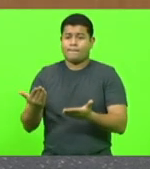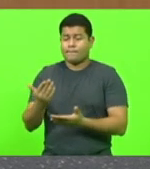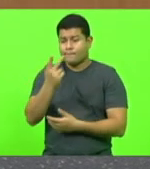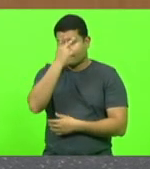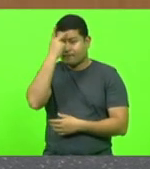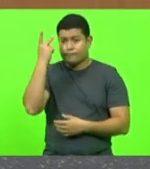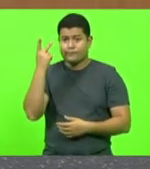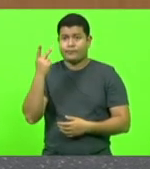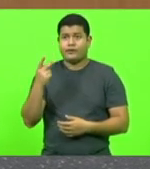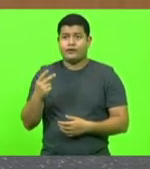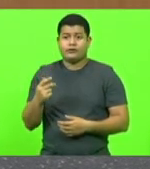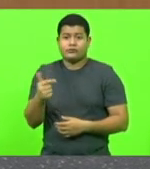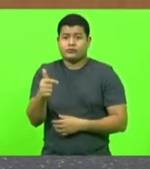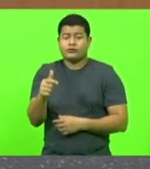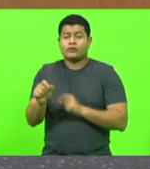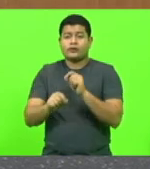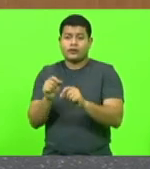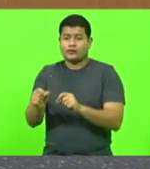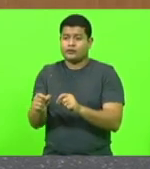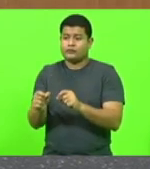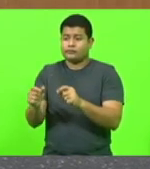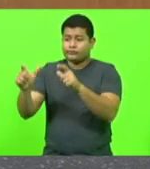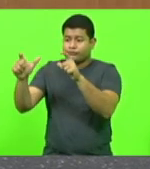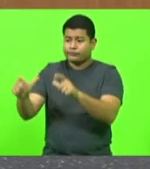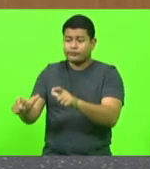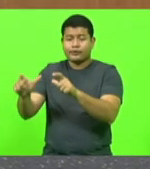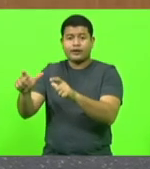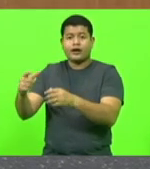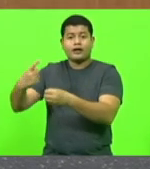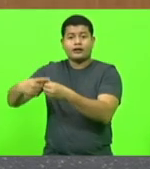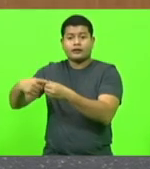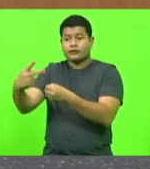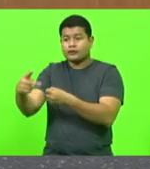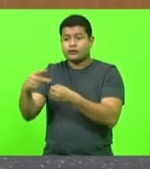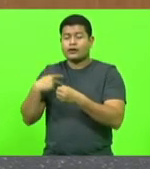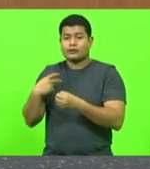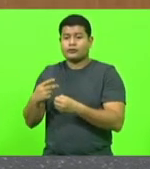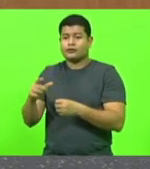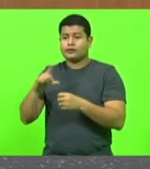não têm na sua cidade os